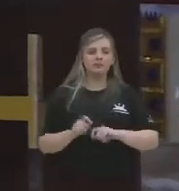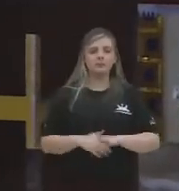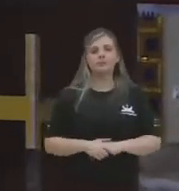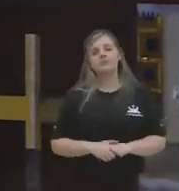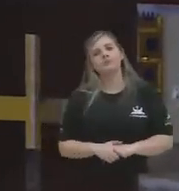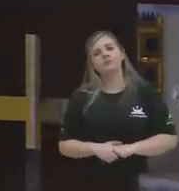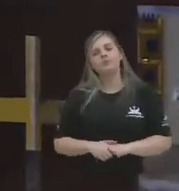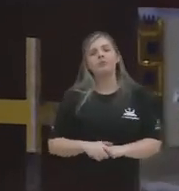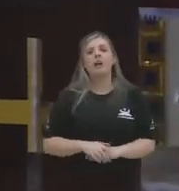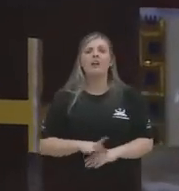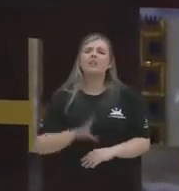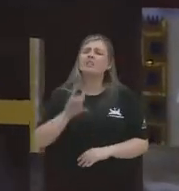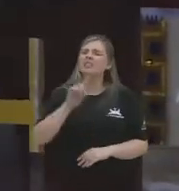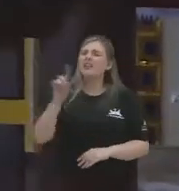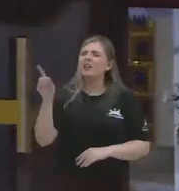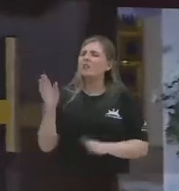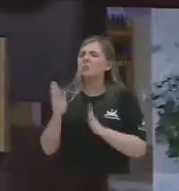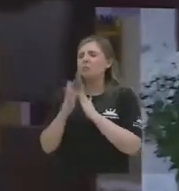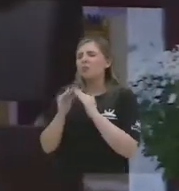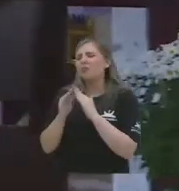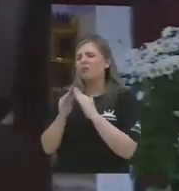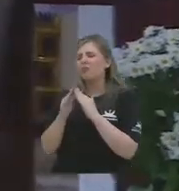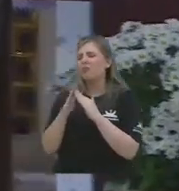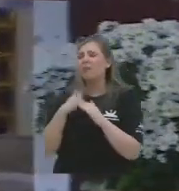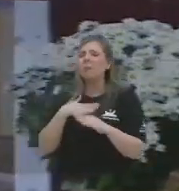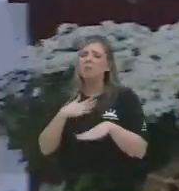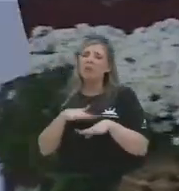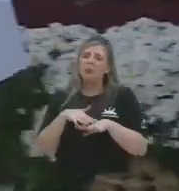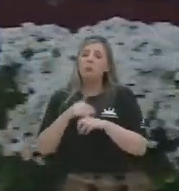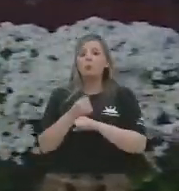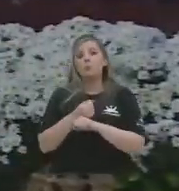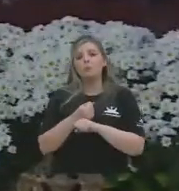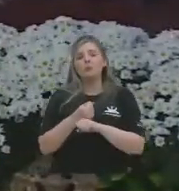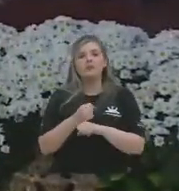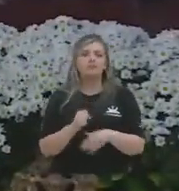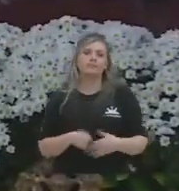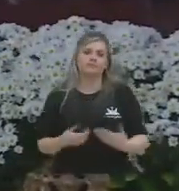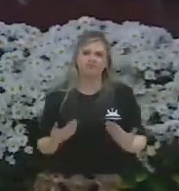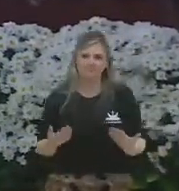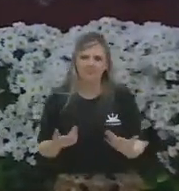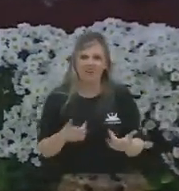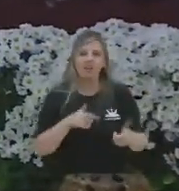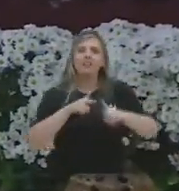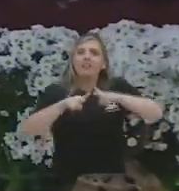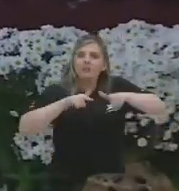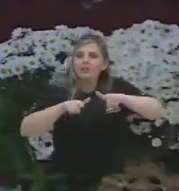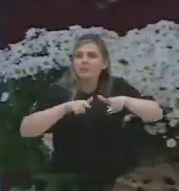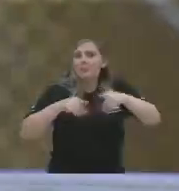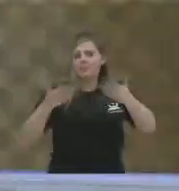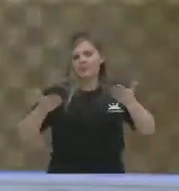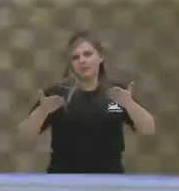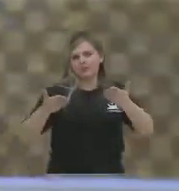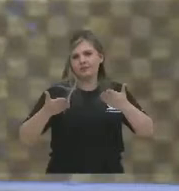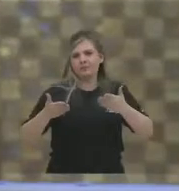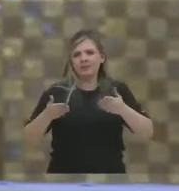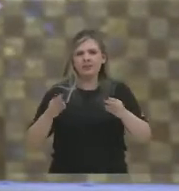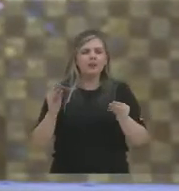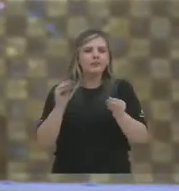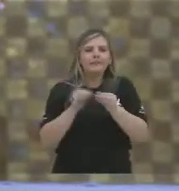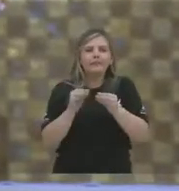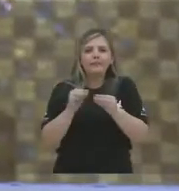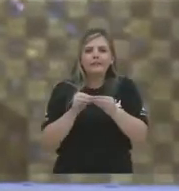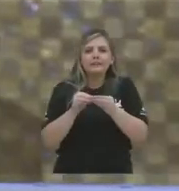Ah, Deus me cura. Sim. Ele não está trabalhando? Ele não está fazendo a parte